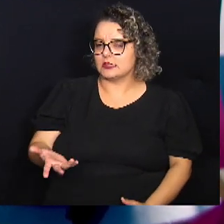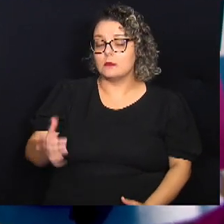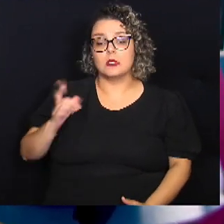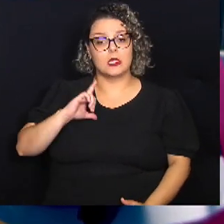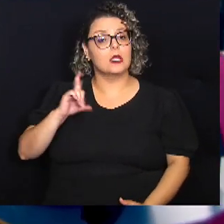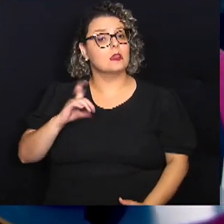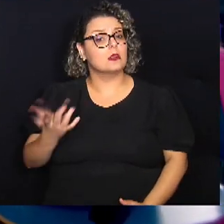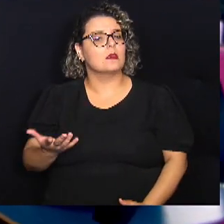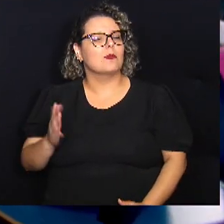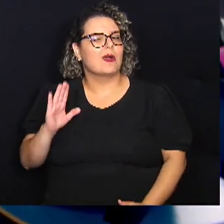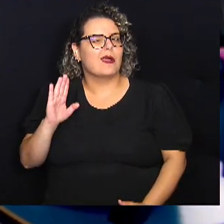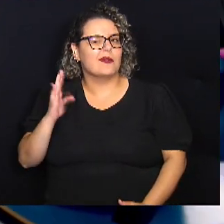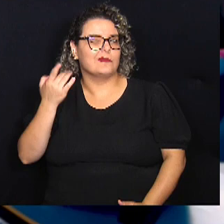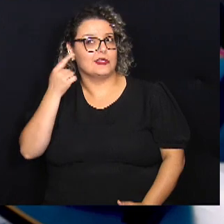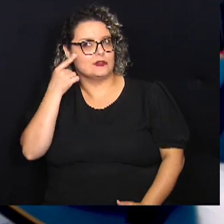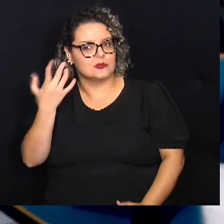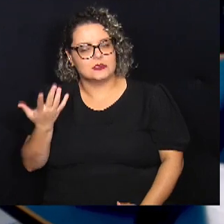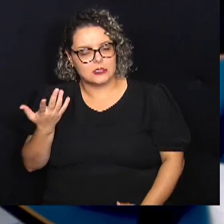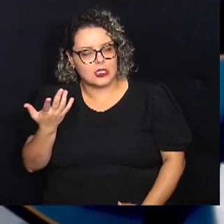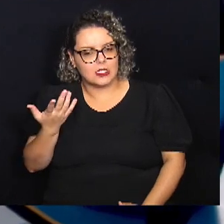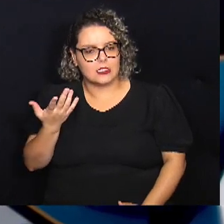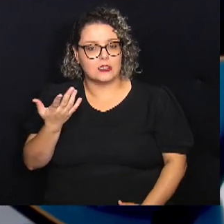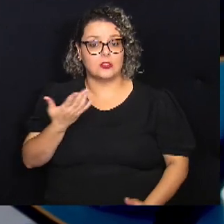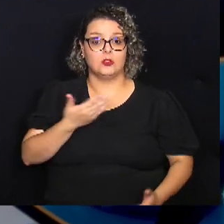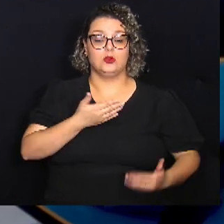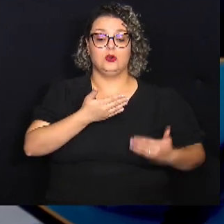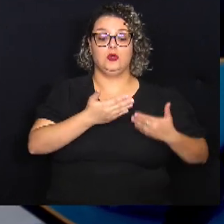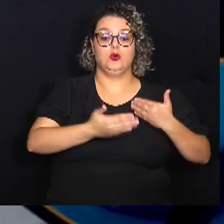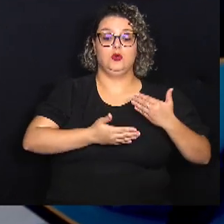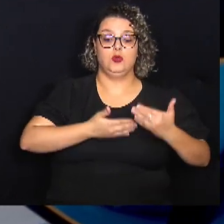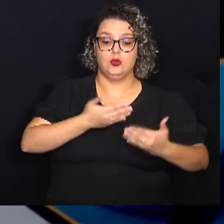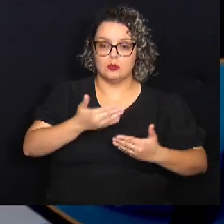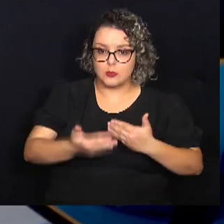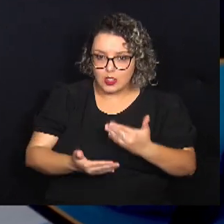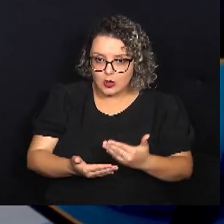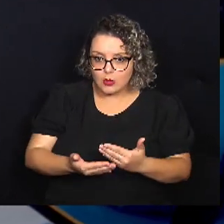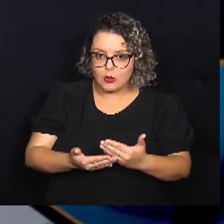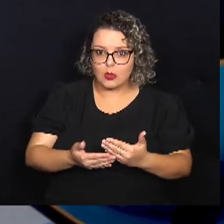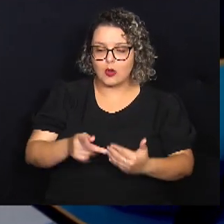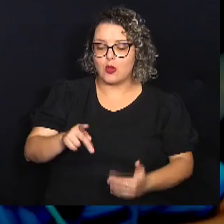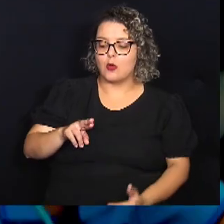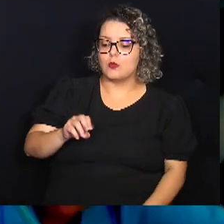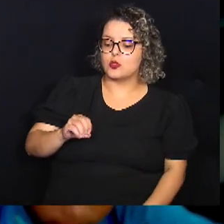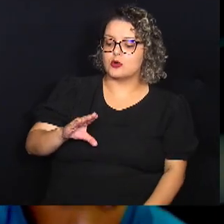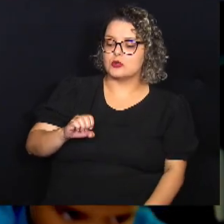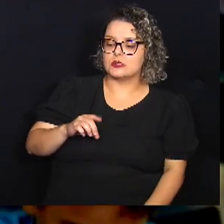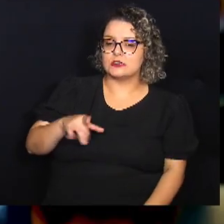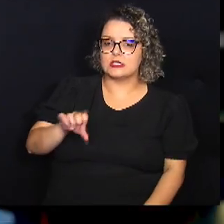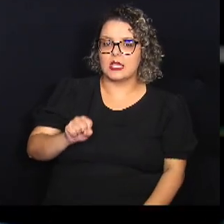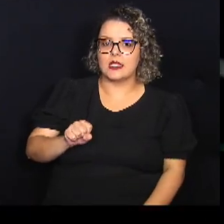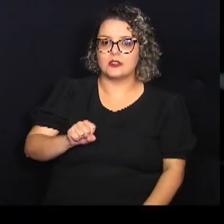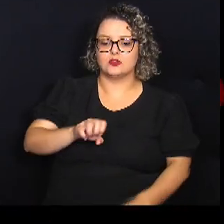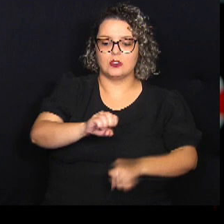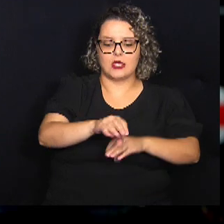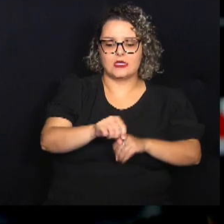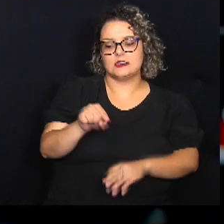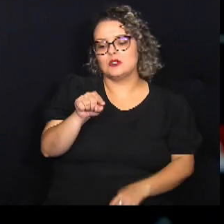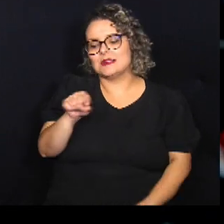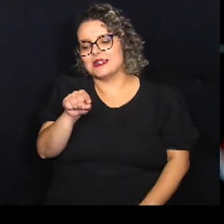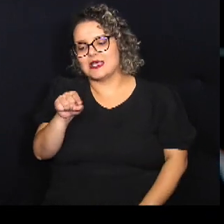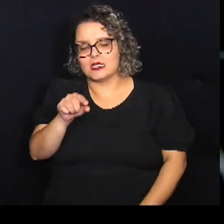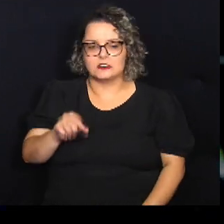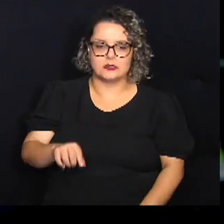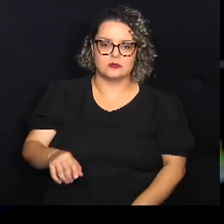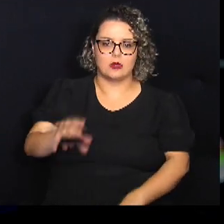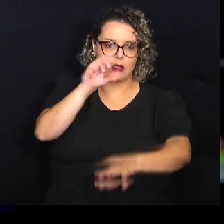uma falsa ideia de que o processo chama processo de ensino tracinho aprendizagem. E o